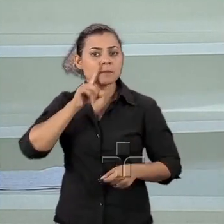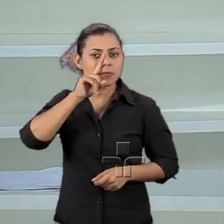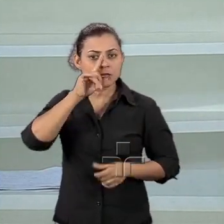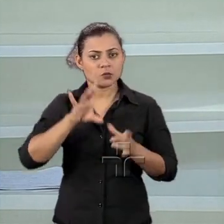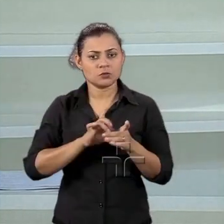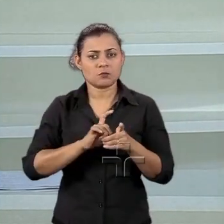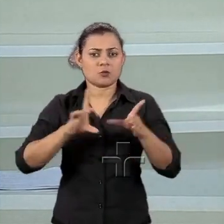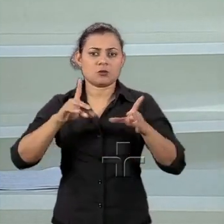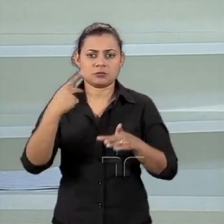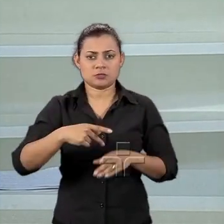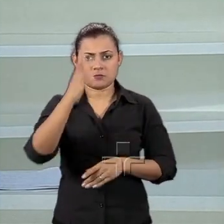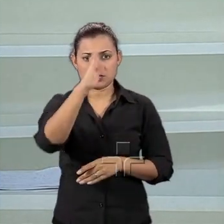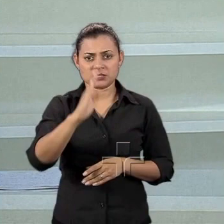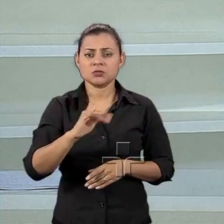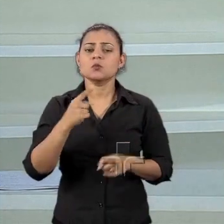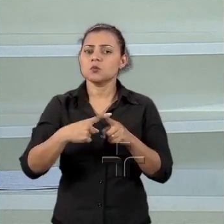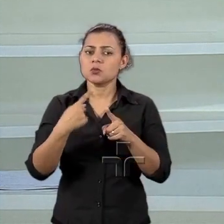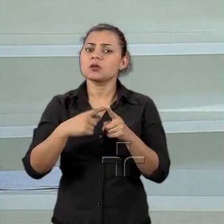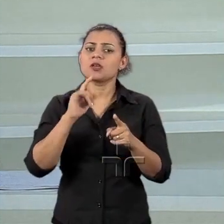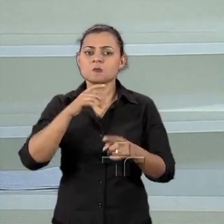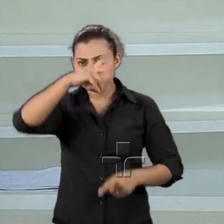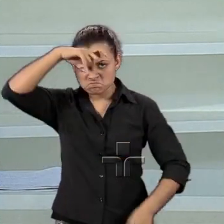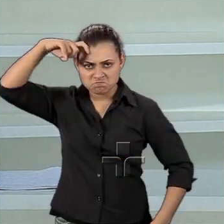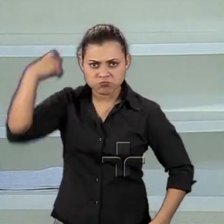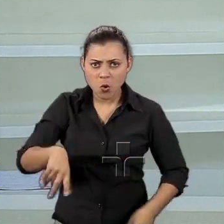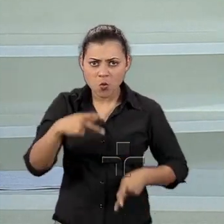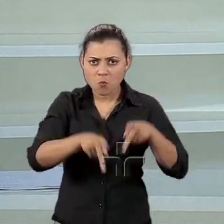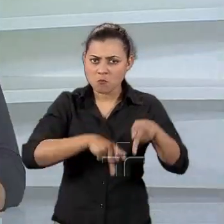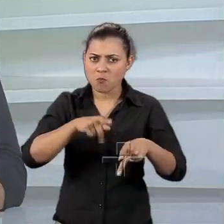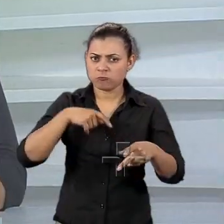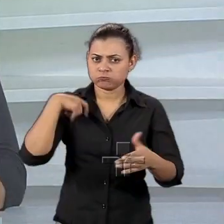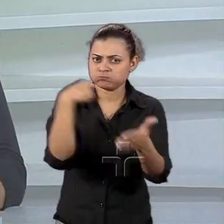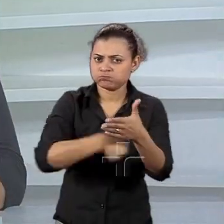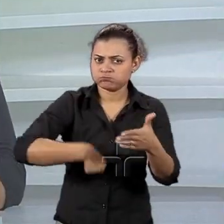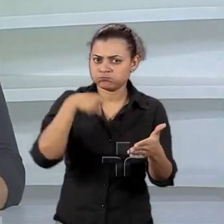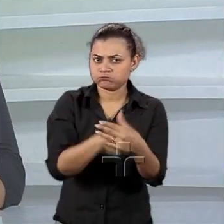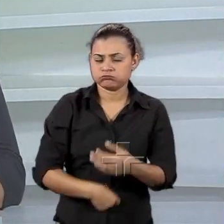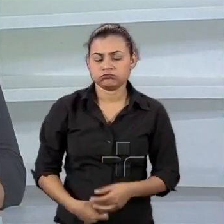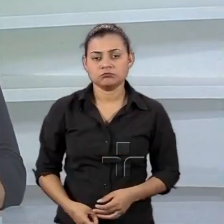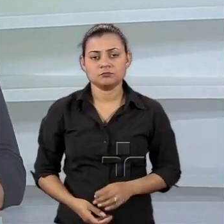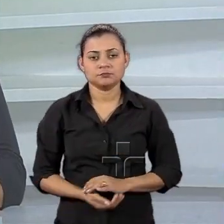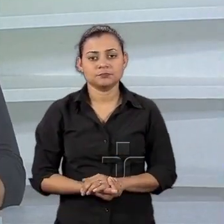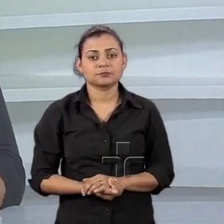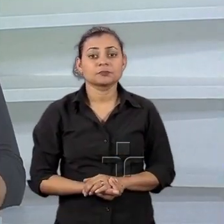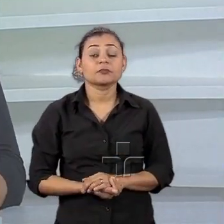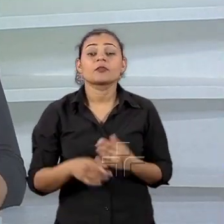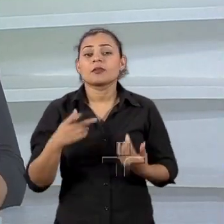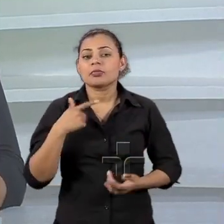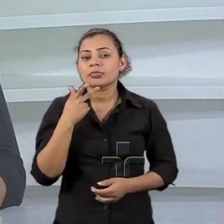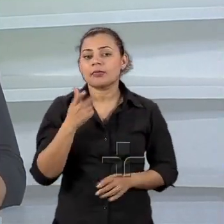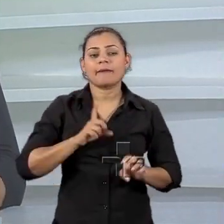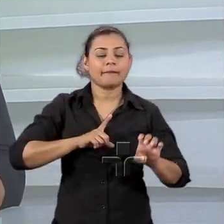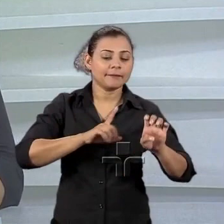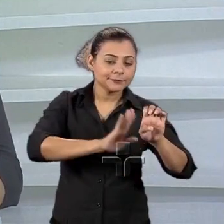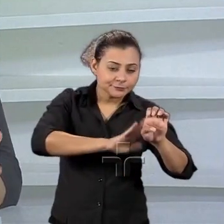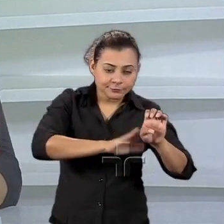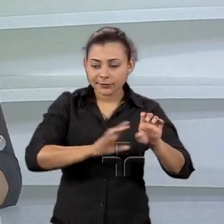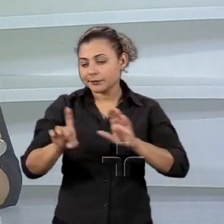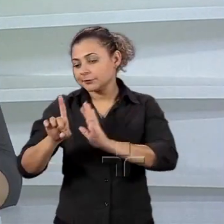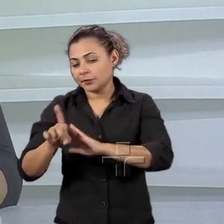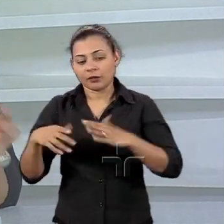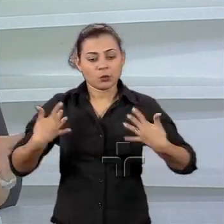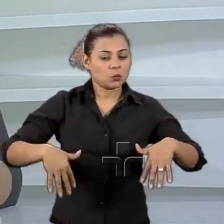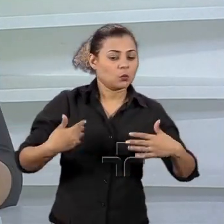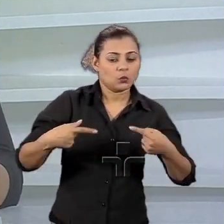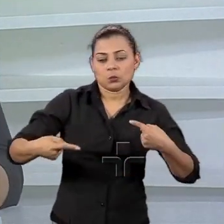brasileira, que custou sangue e suor de muita gente. Agora, senadora, a senhora fala nos extremos, a gente ouve também os outros candidatos apontando